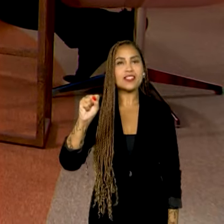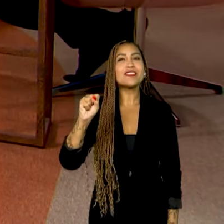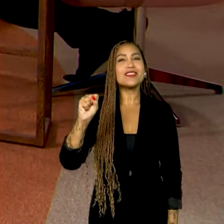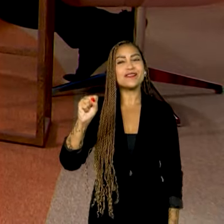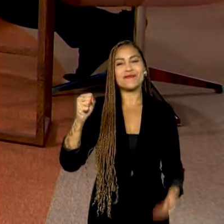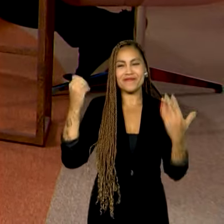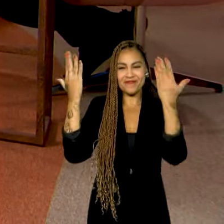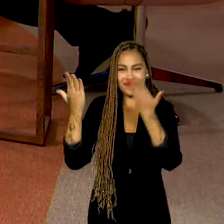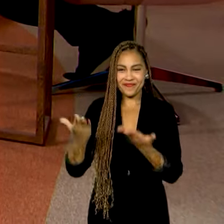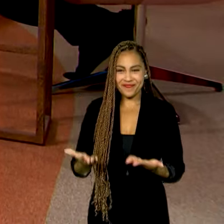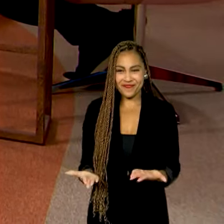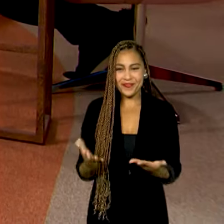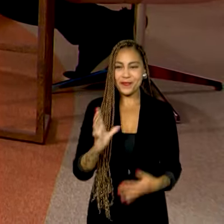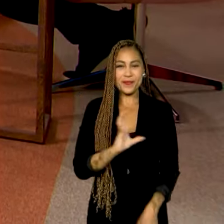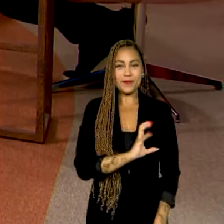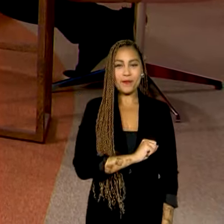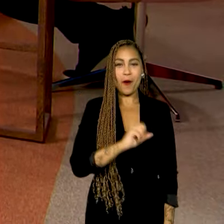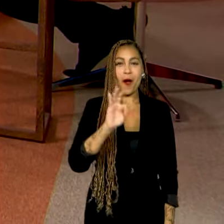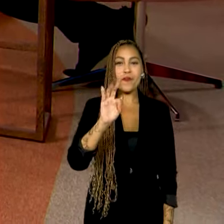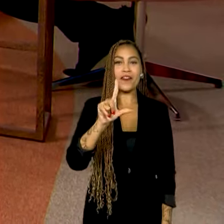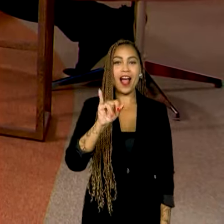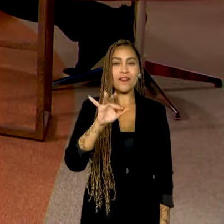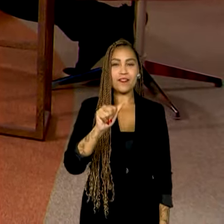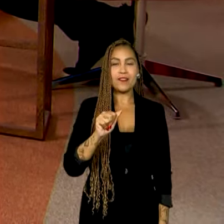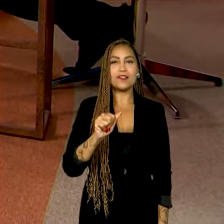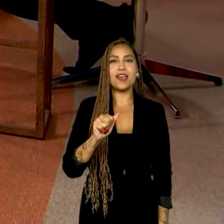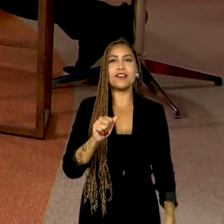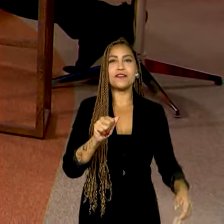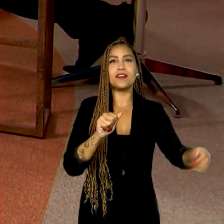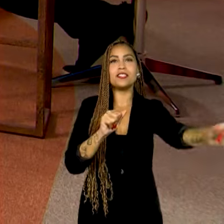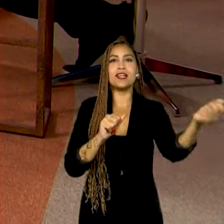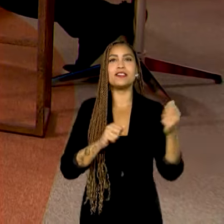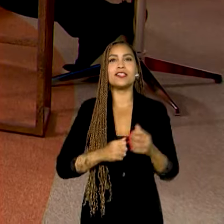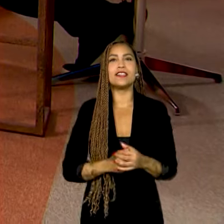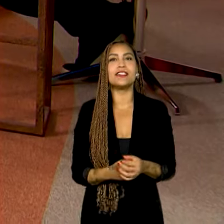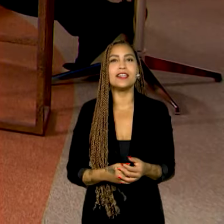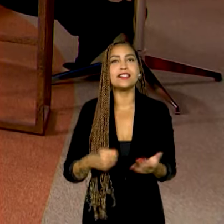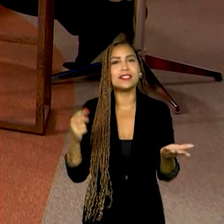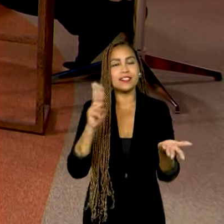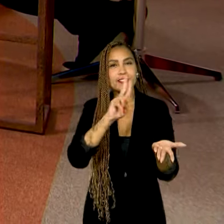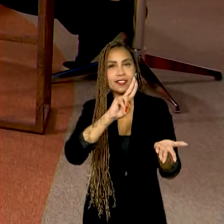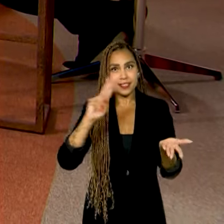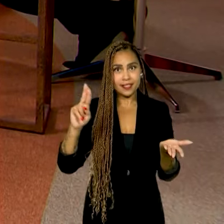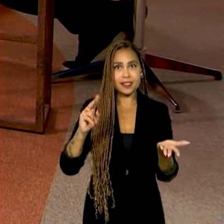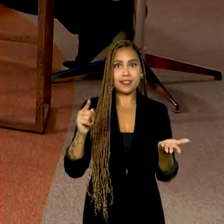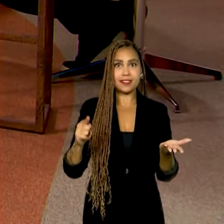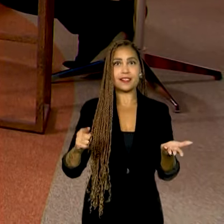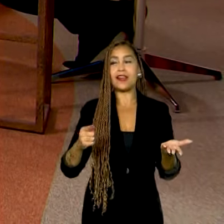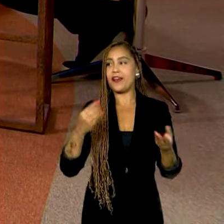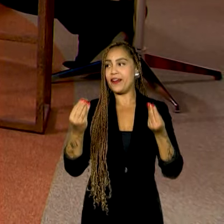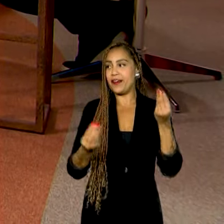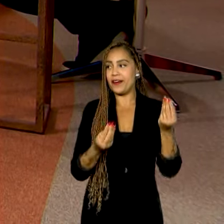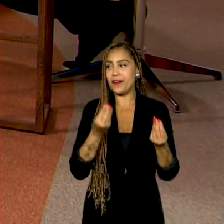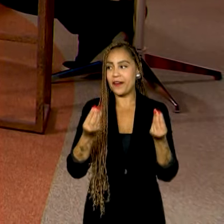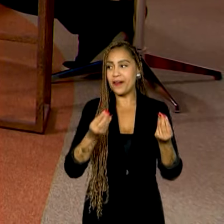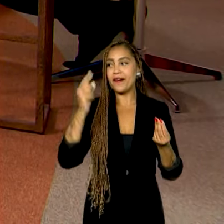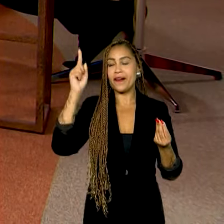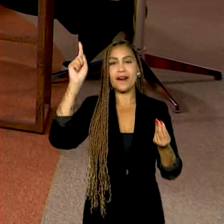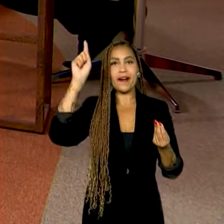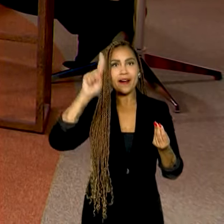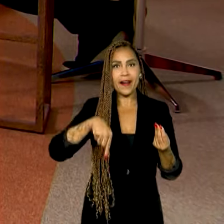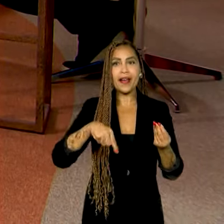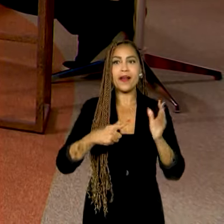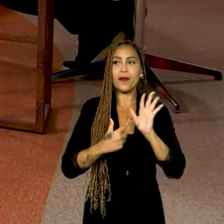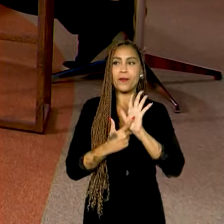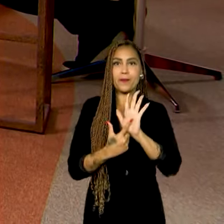linda. Meu amor. Obrigada. Cara, que Olha, bom te ver aqui, tão linda. Oi, pra quem tá em casa. Beijo pra vocês, né? Oh, coisa boa